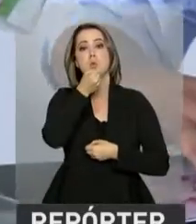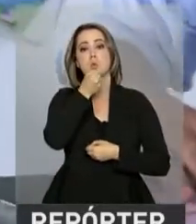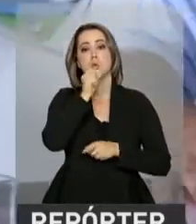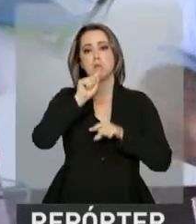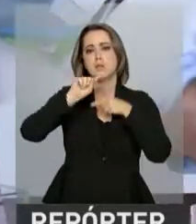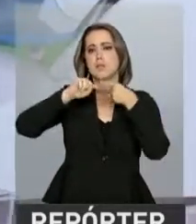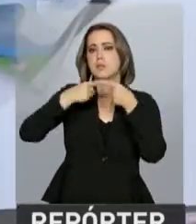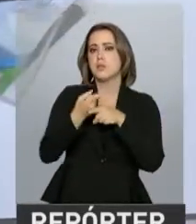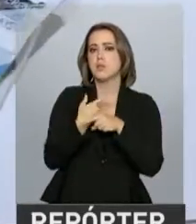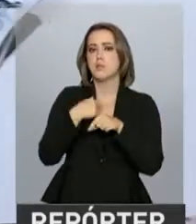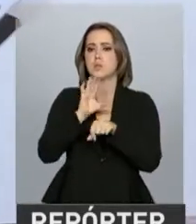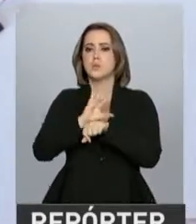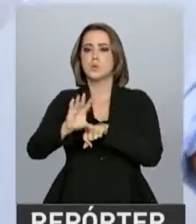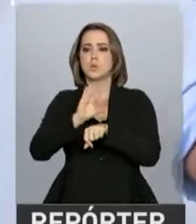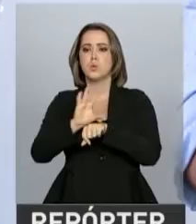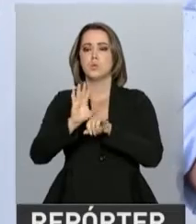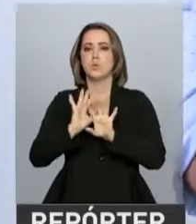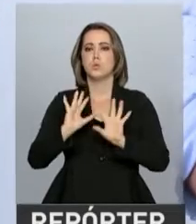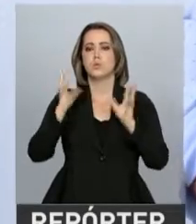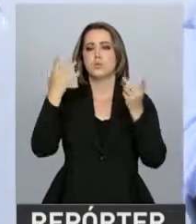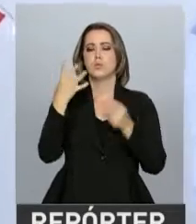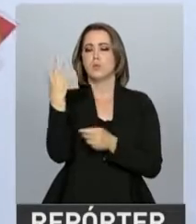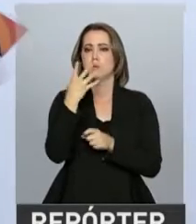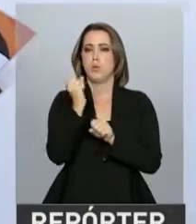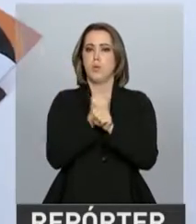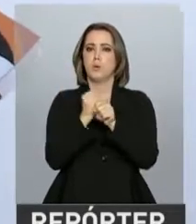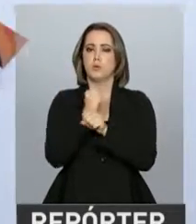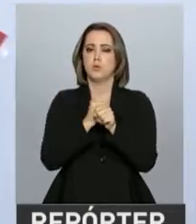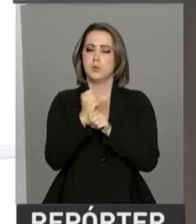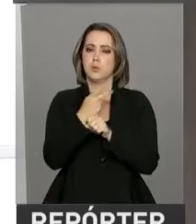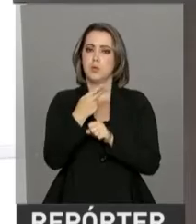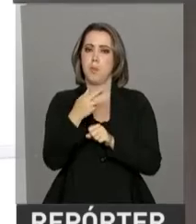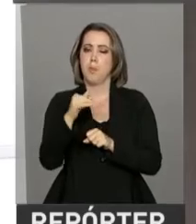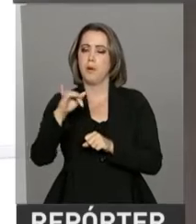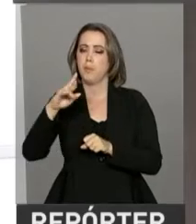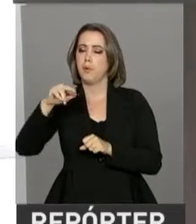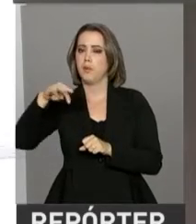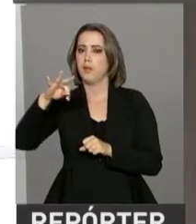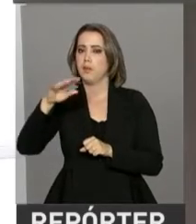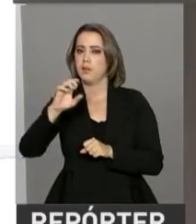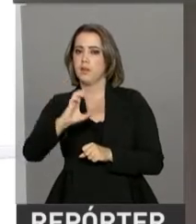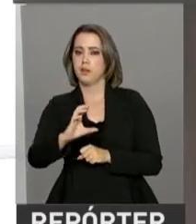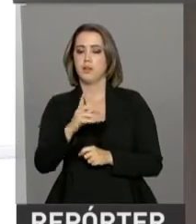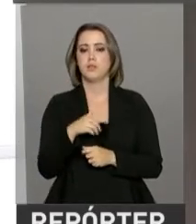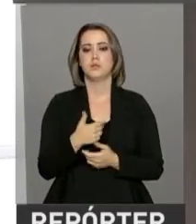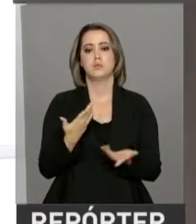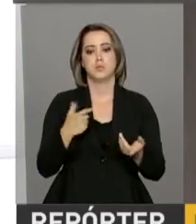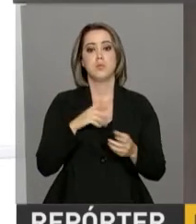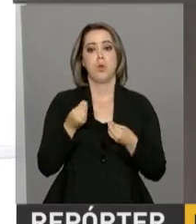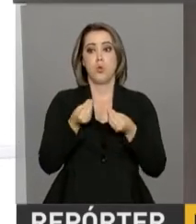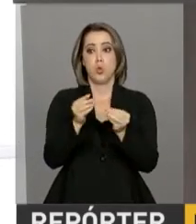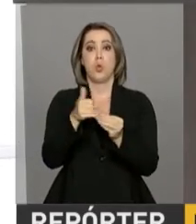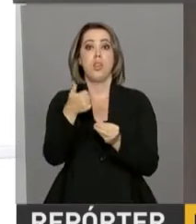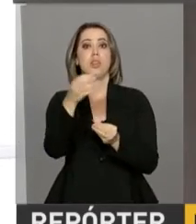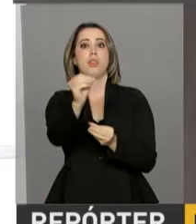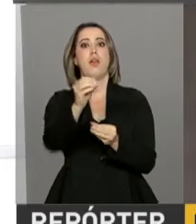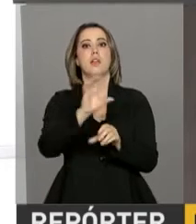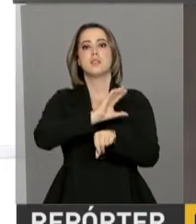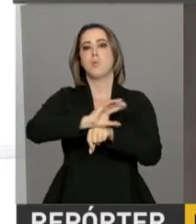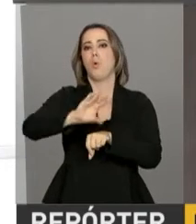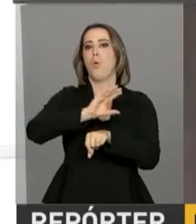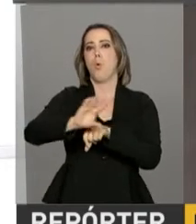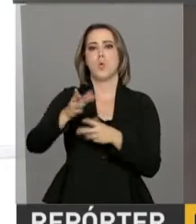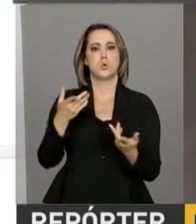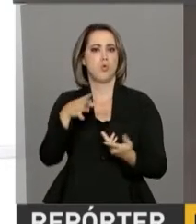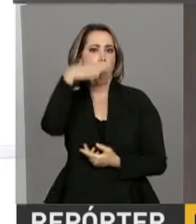um curso de produção de eventos há 4 anos pelo Pronatec. De 0 a 10 eu daria nota 10, porque foi um curso